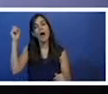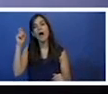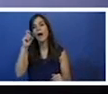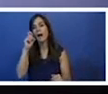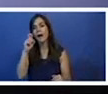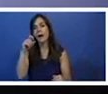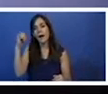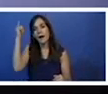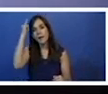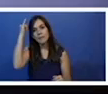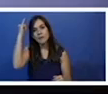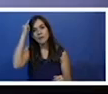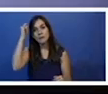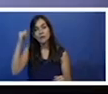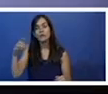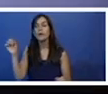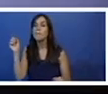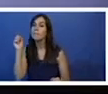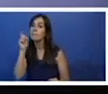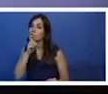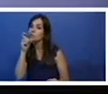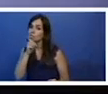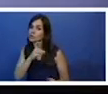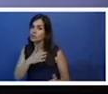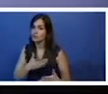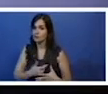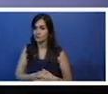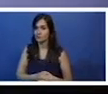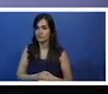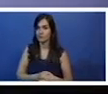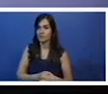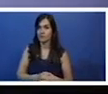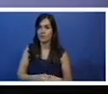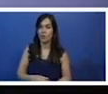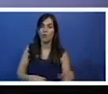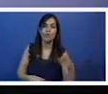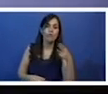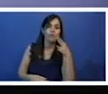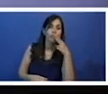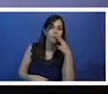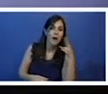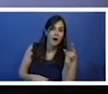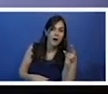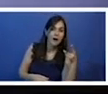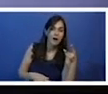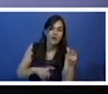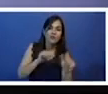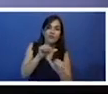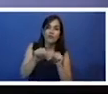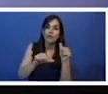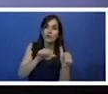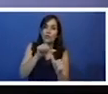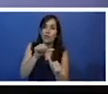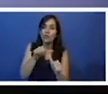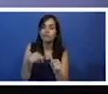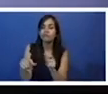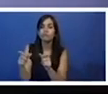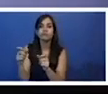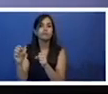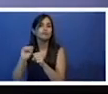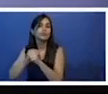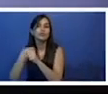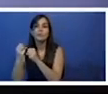arrependeu-se da mentira. Então, olha lá, o fumar se transformou em um substantivo,